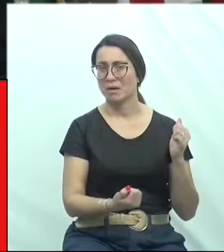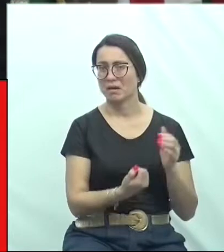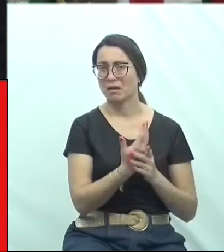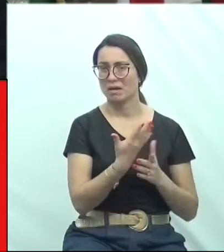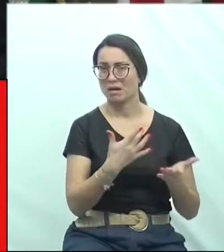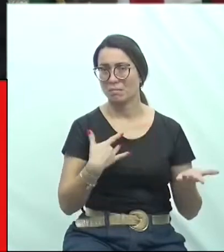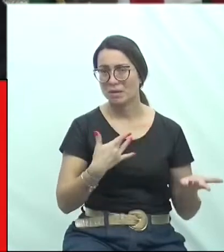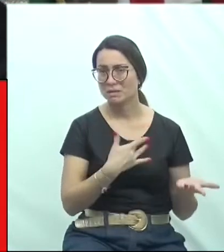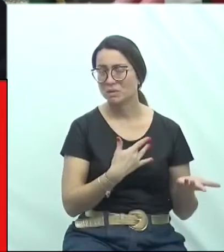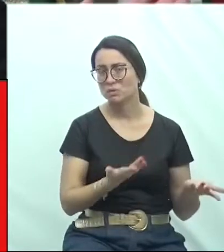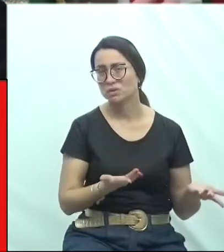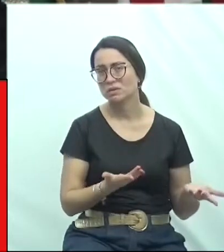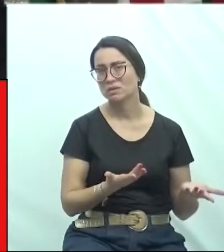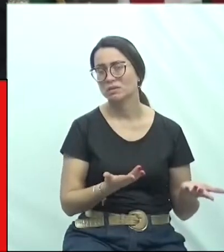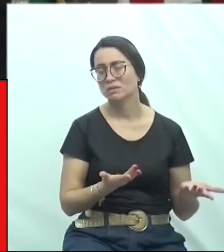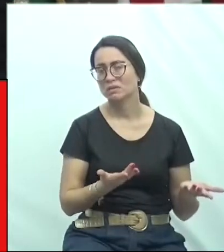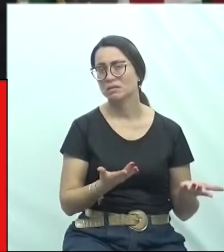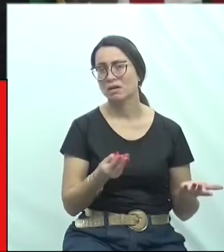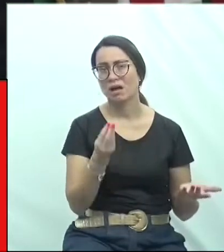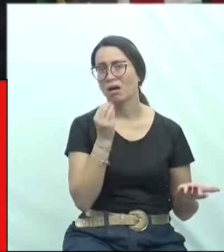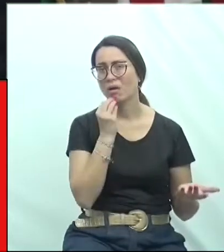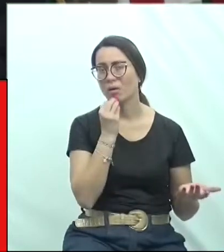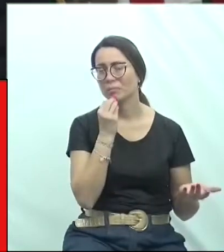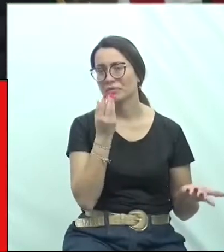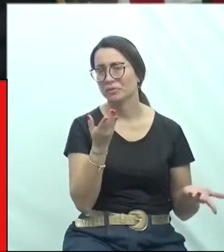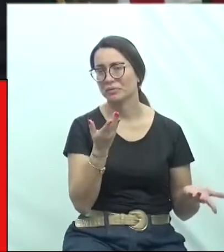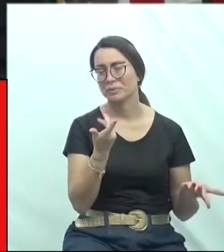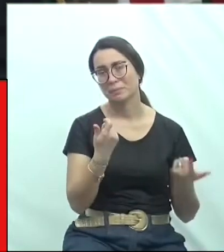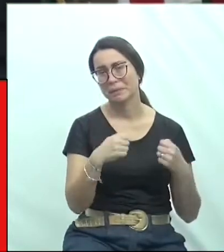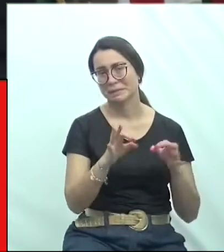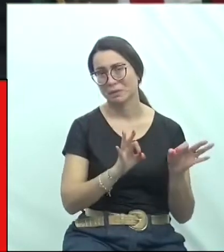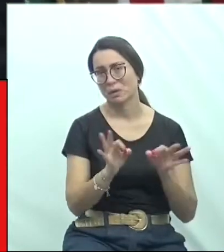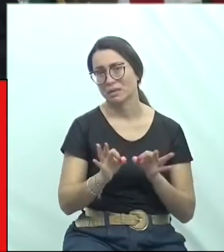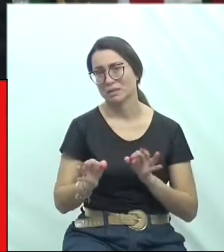óbvio. Isso para mim é óbvio. Né? Principalmente lidando com água.